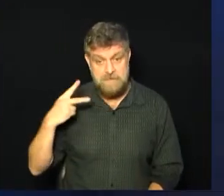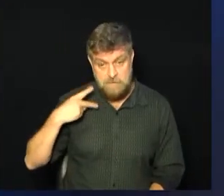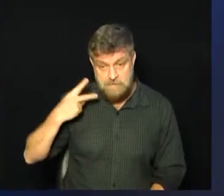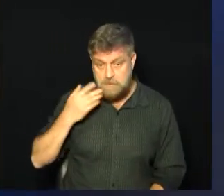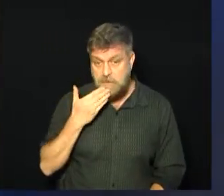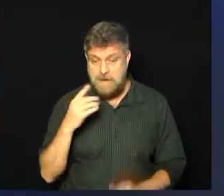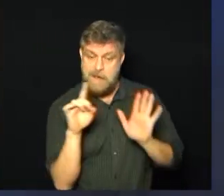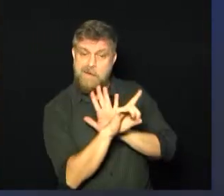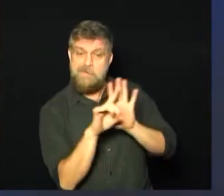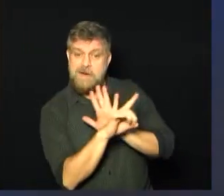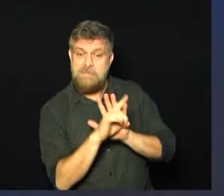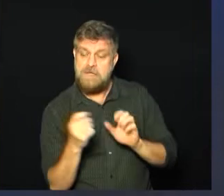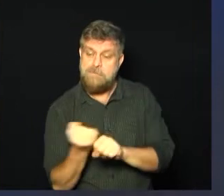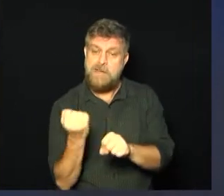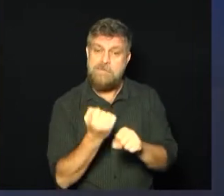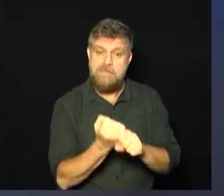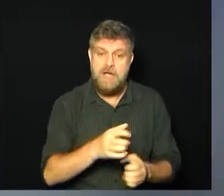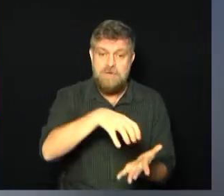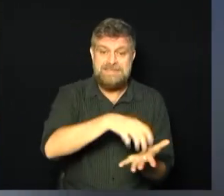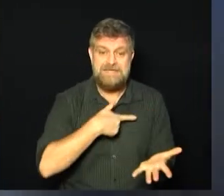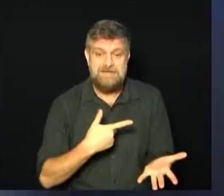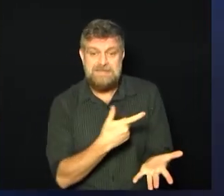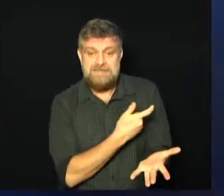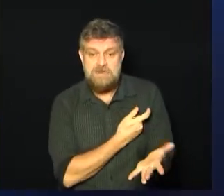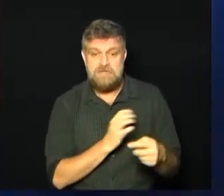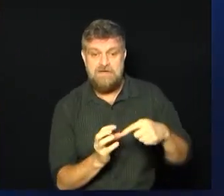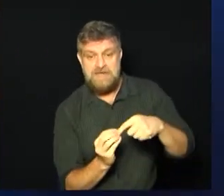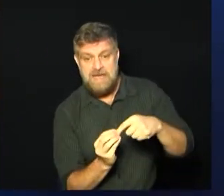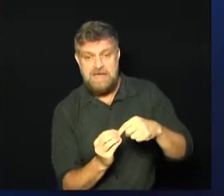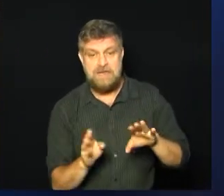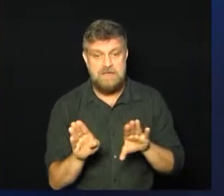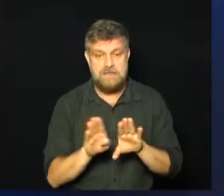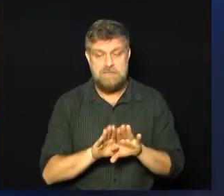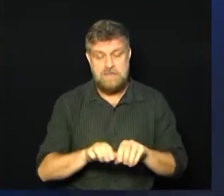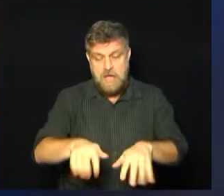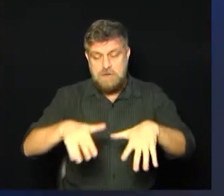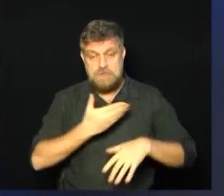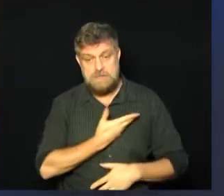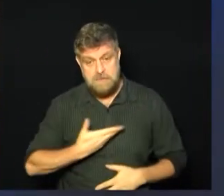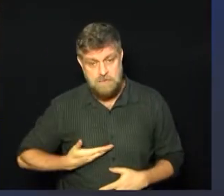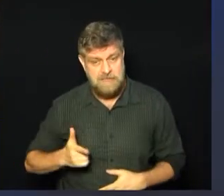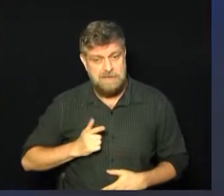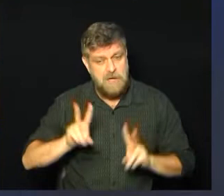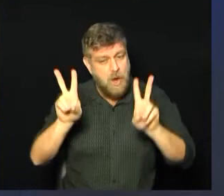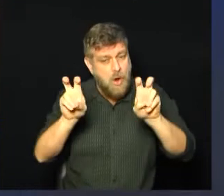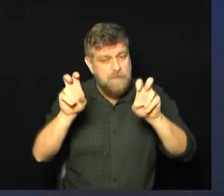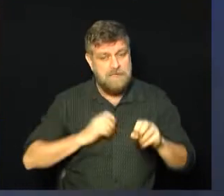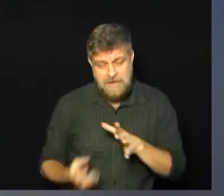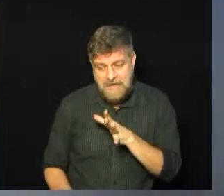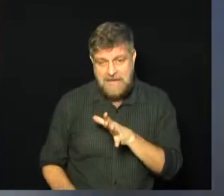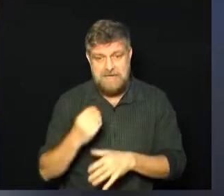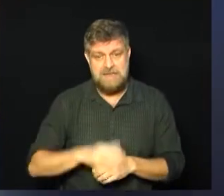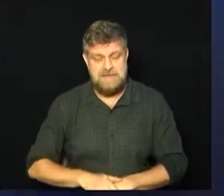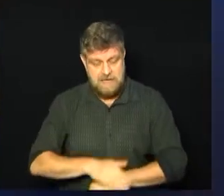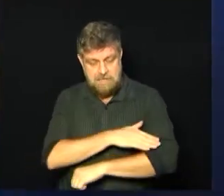pede informações sobre as obras do Centro de Saúde do Parque Figueira. A audiência pública tem como tema a implantação de